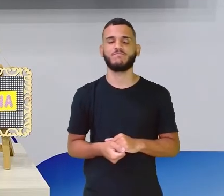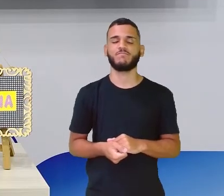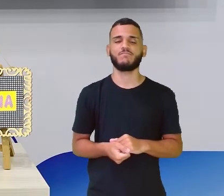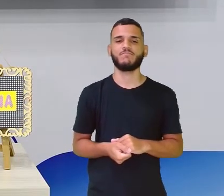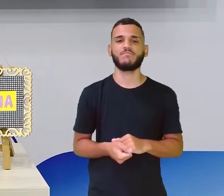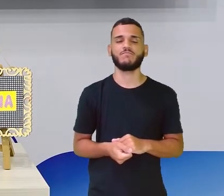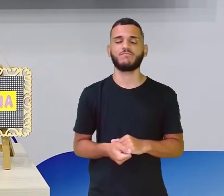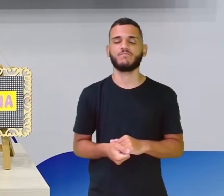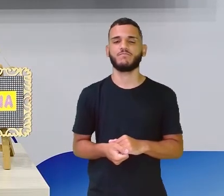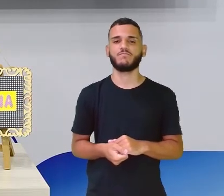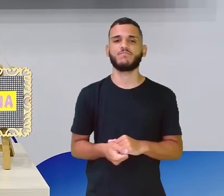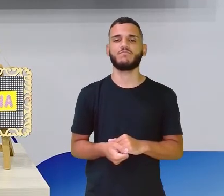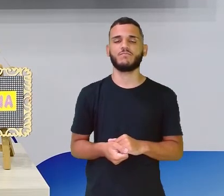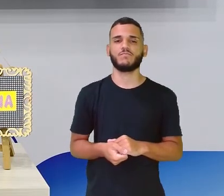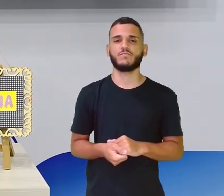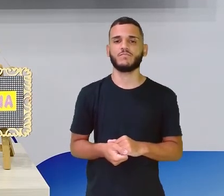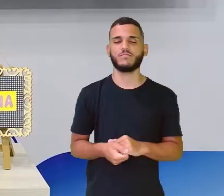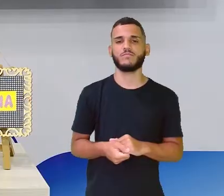faz o fundo.